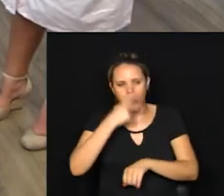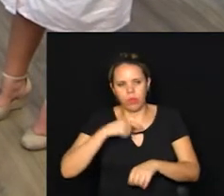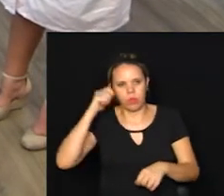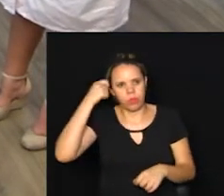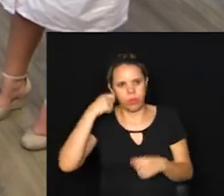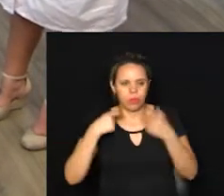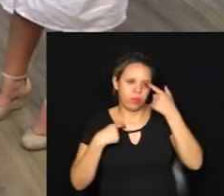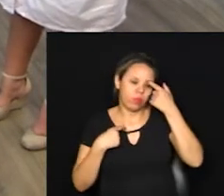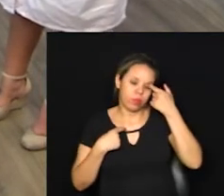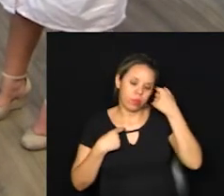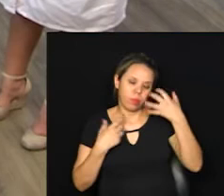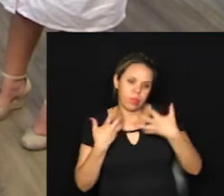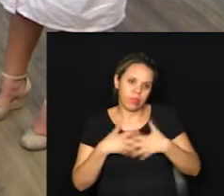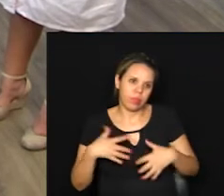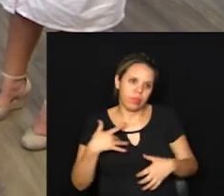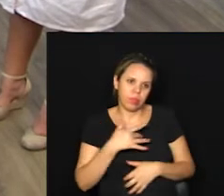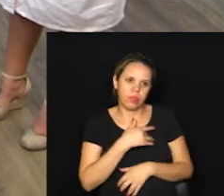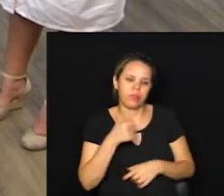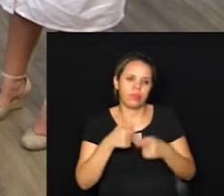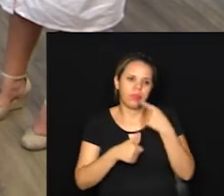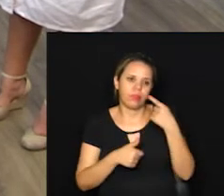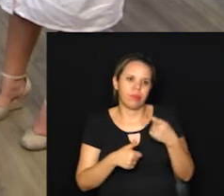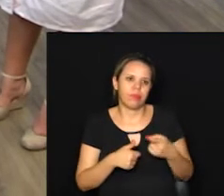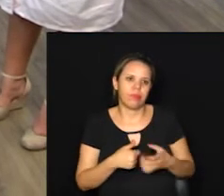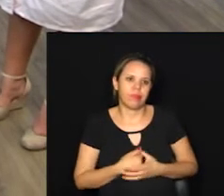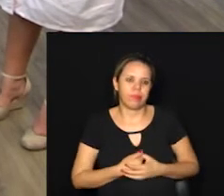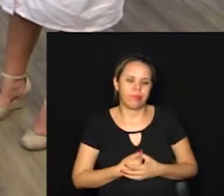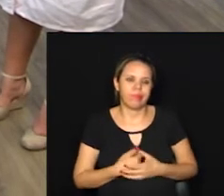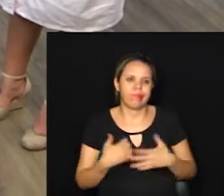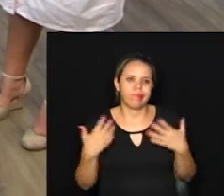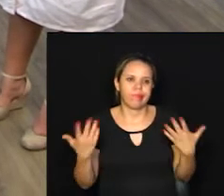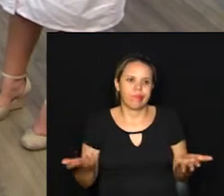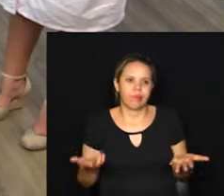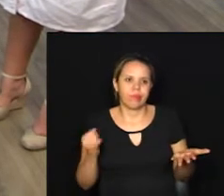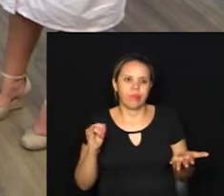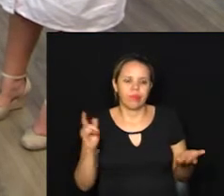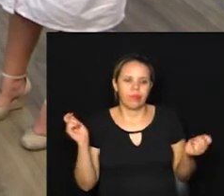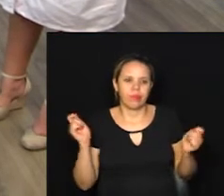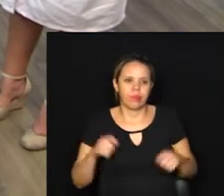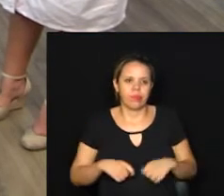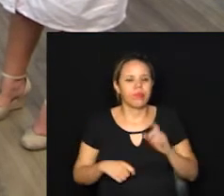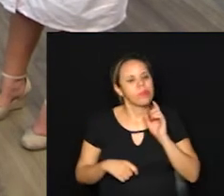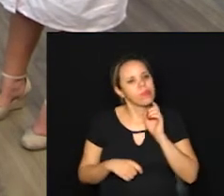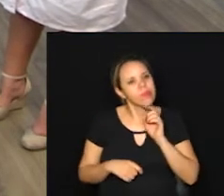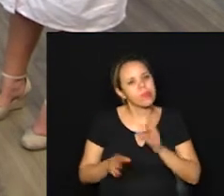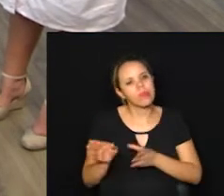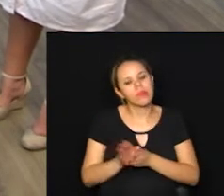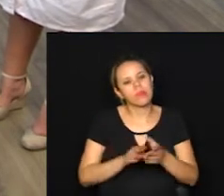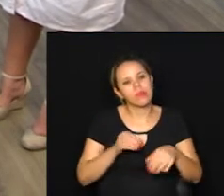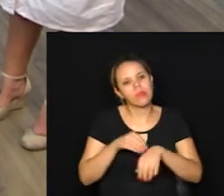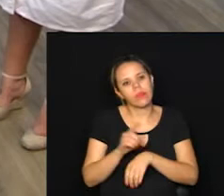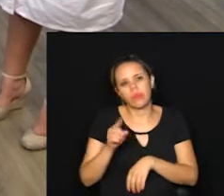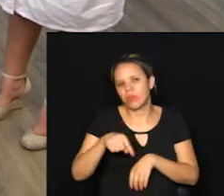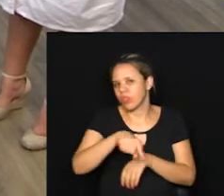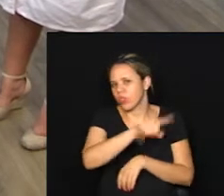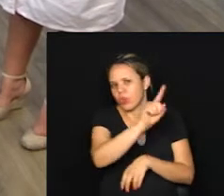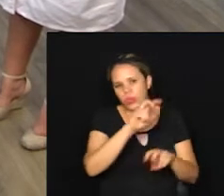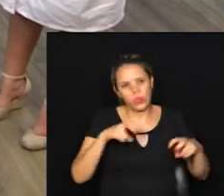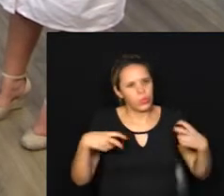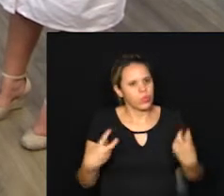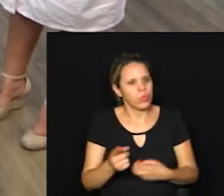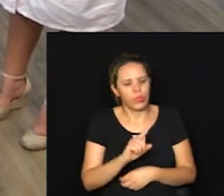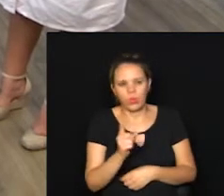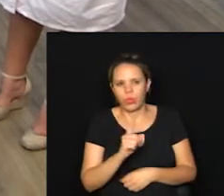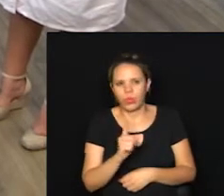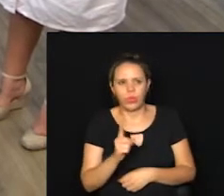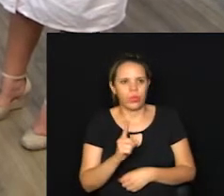pontepretanos: pensem na saúde em primeiro lugar. Então, se a gente puder dar algum tipo de recado, não vá ao estádio,